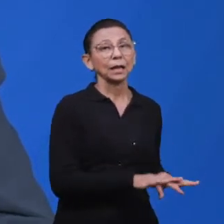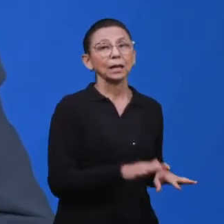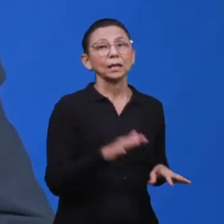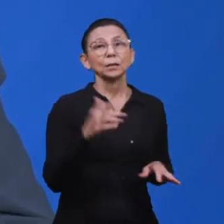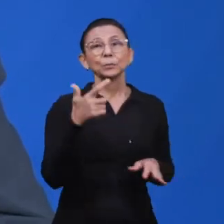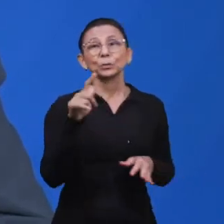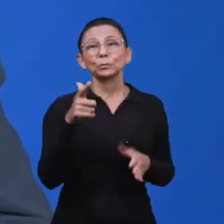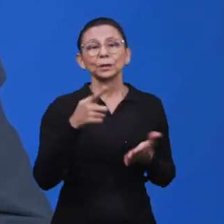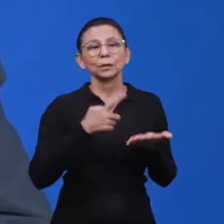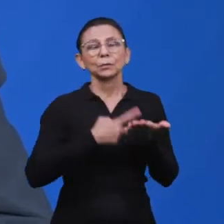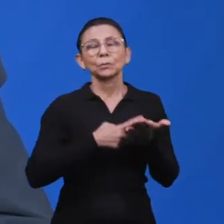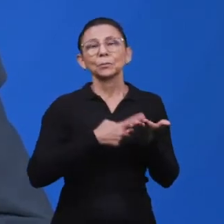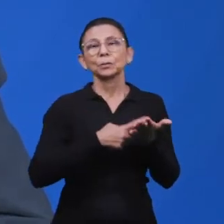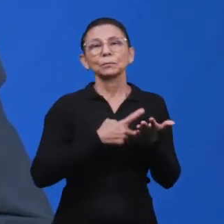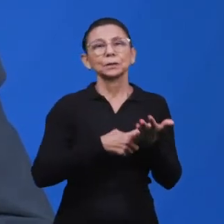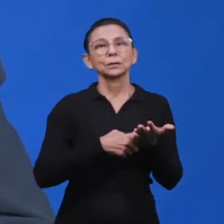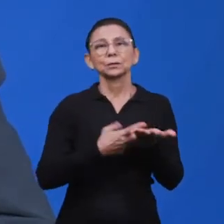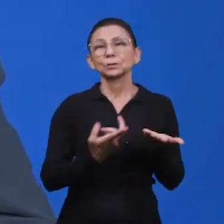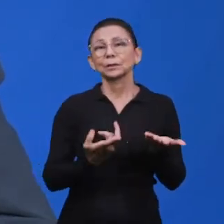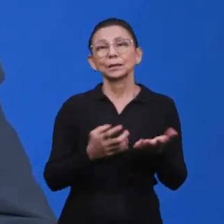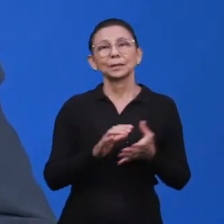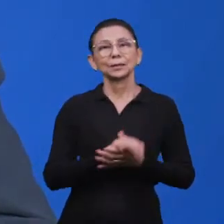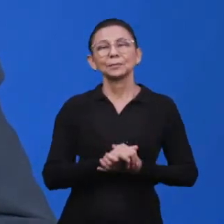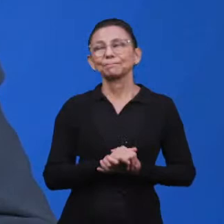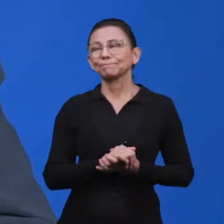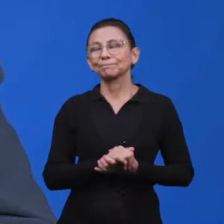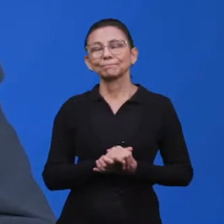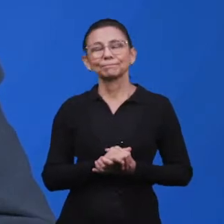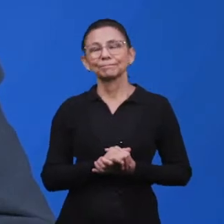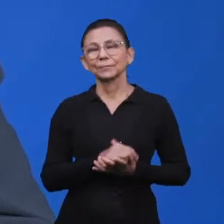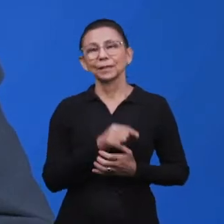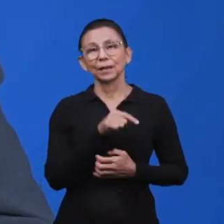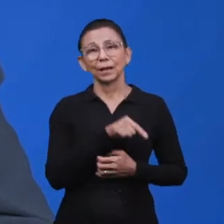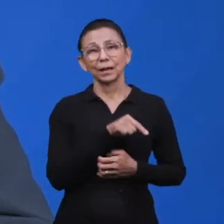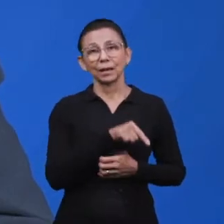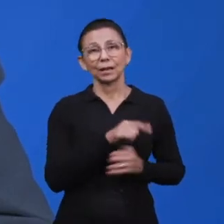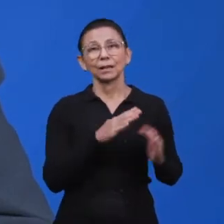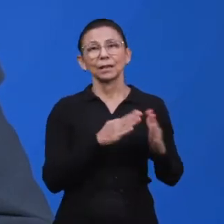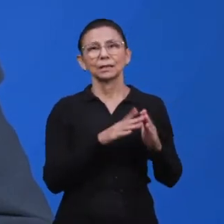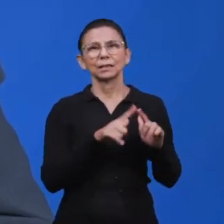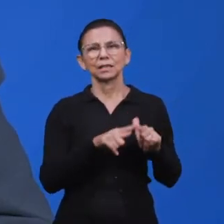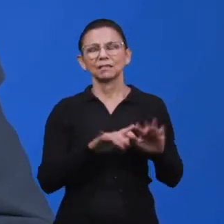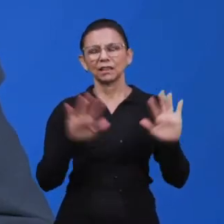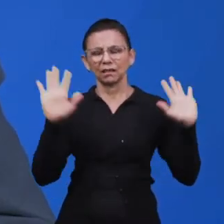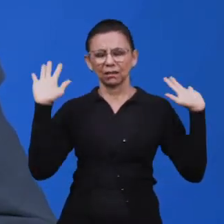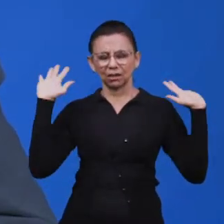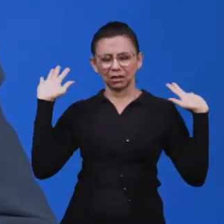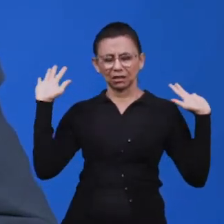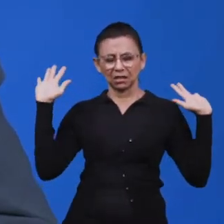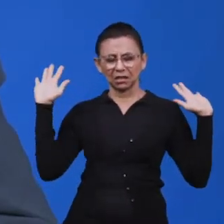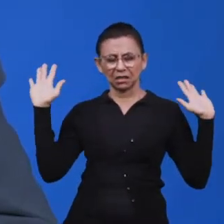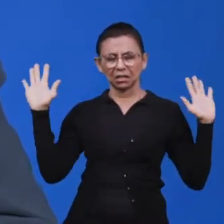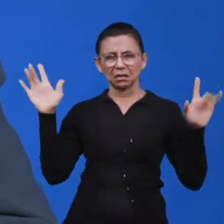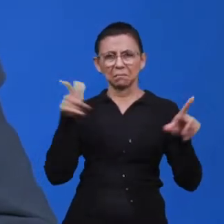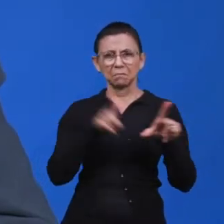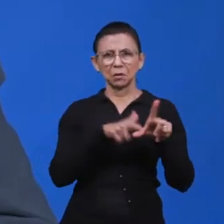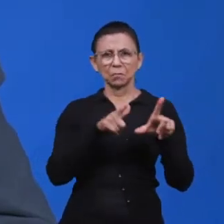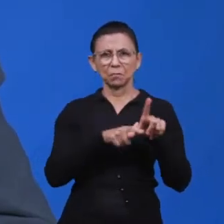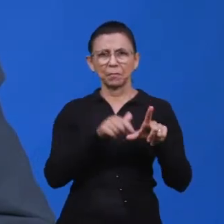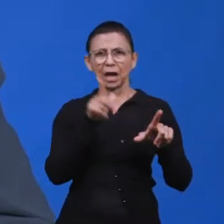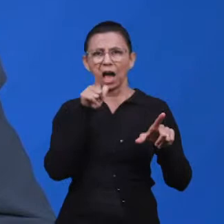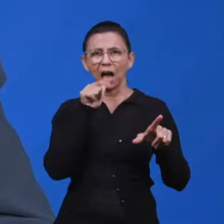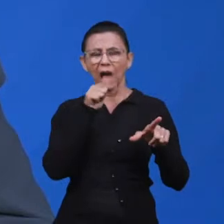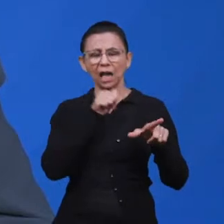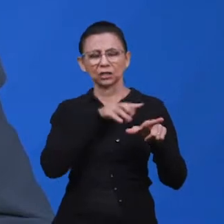aquilo que ela mesma, de acordo com aquilo que ela própria confessa, né? Já lavei os meus pés,